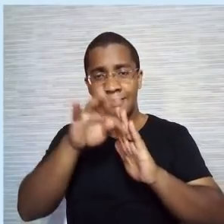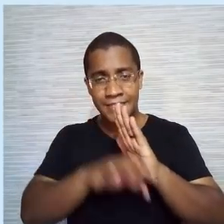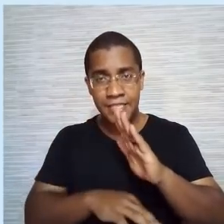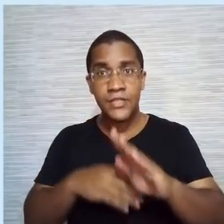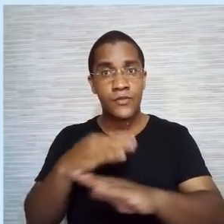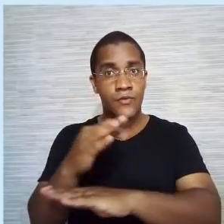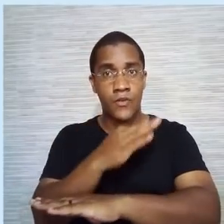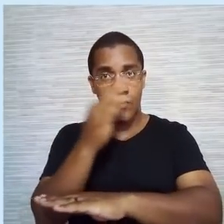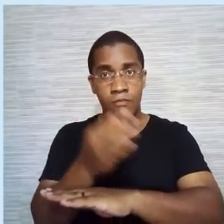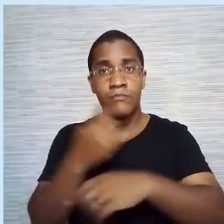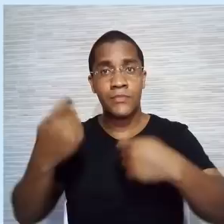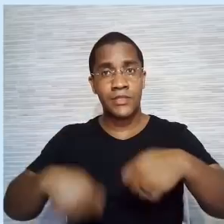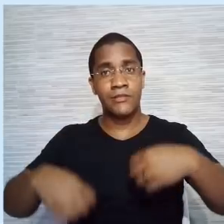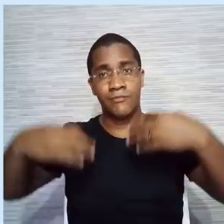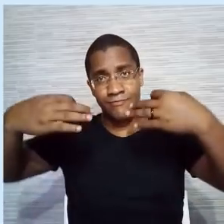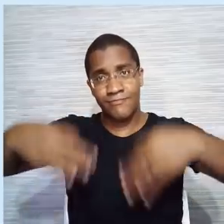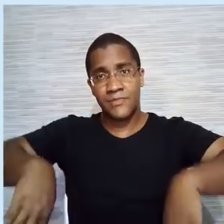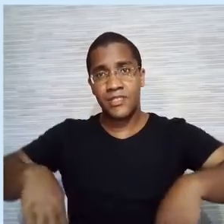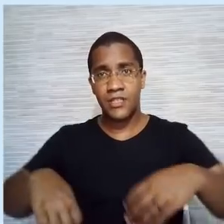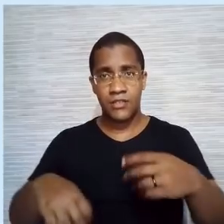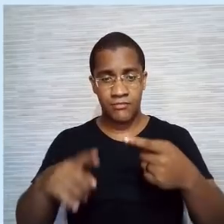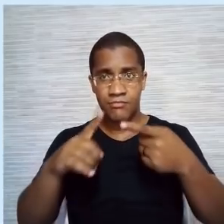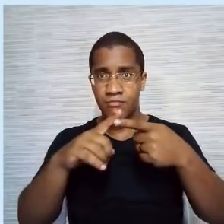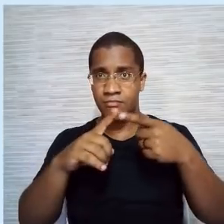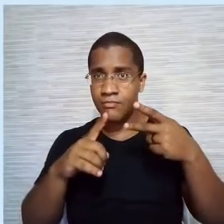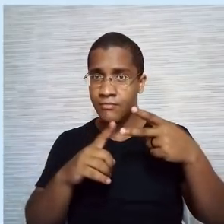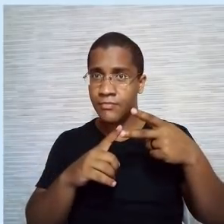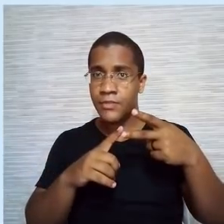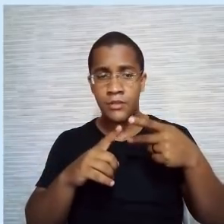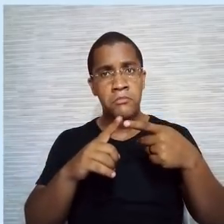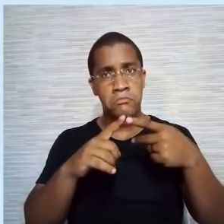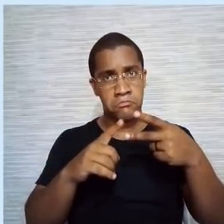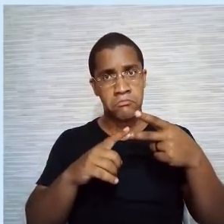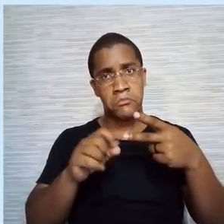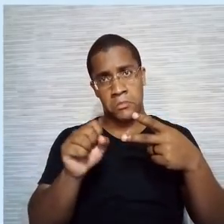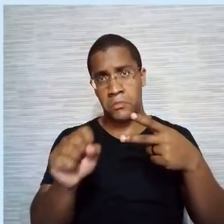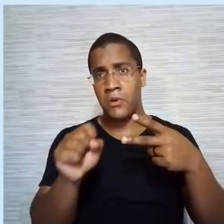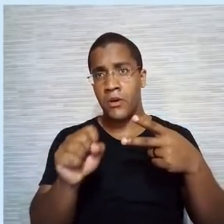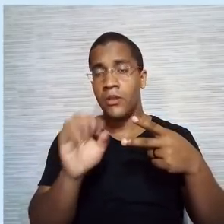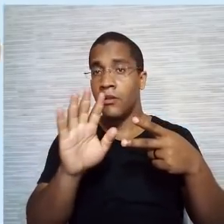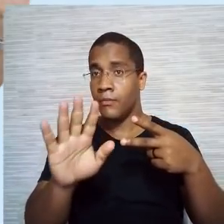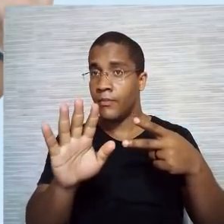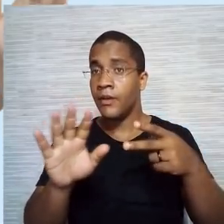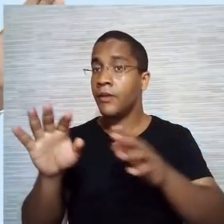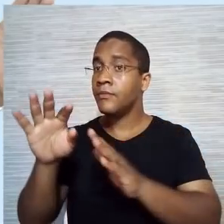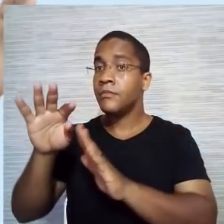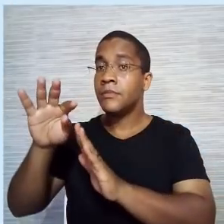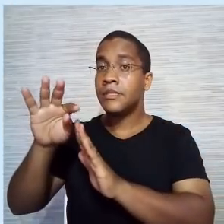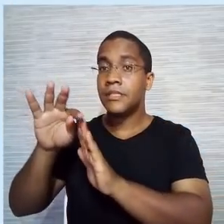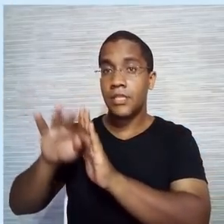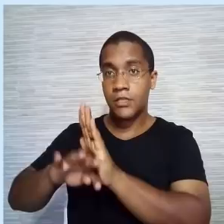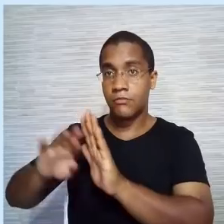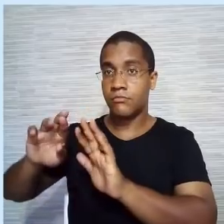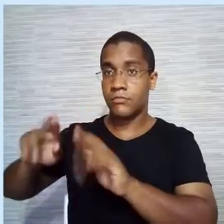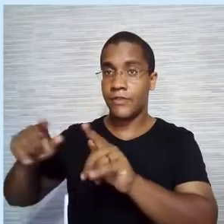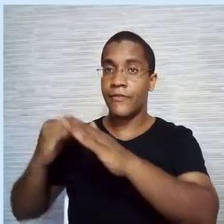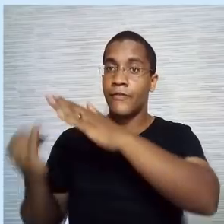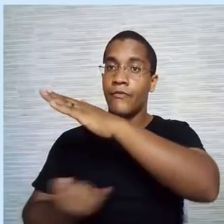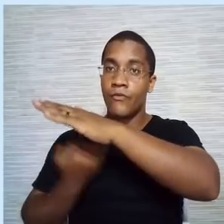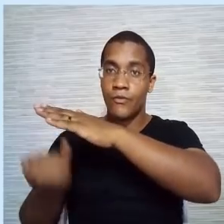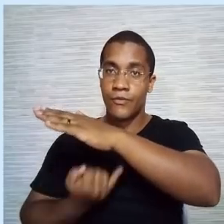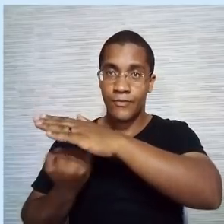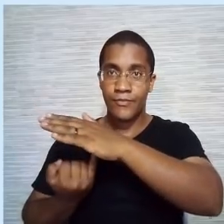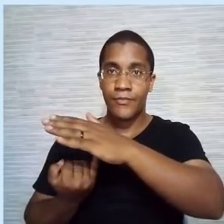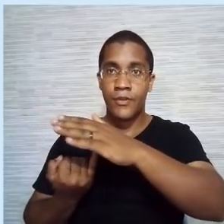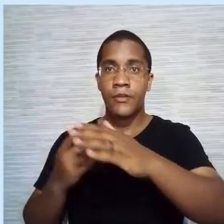Então, subjetividade e gírias, certo? Elas podem ser utilizadas, mas dentro de outros gêneros. Aqueles estudantes